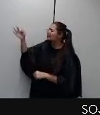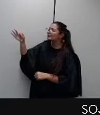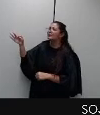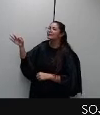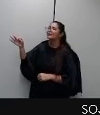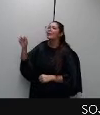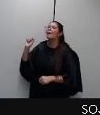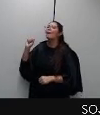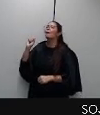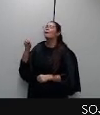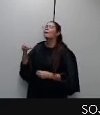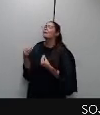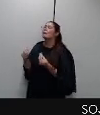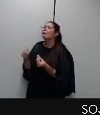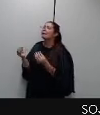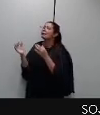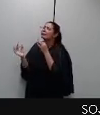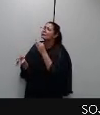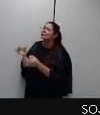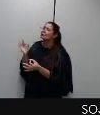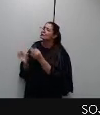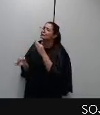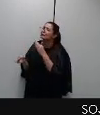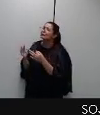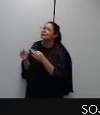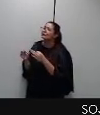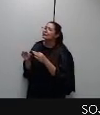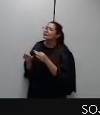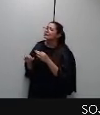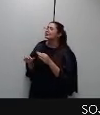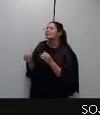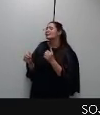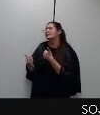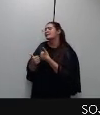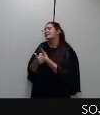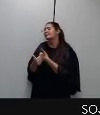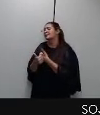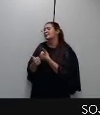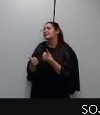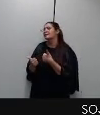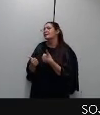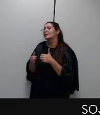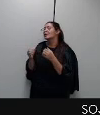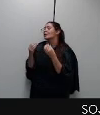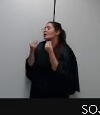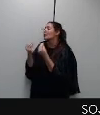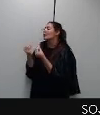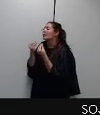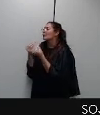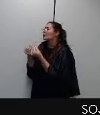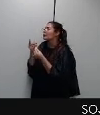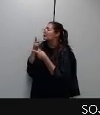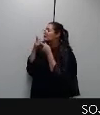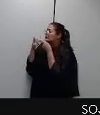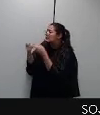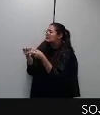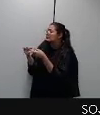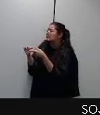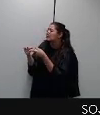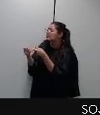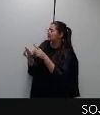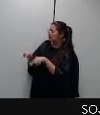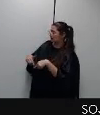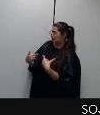que algum juiz e tribunal como é que ele pode dizer se tal situação